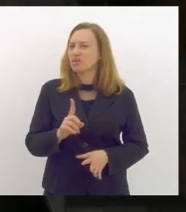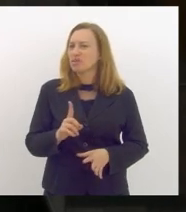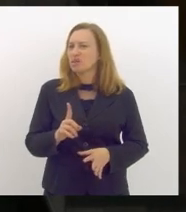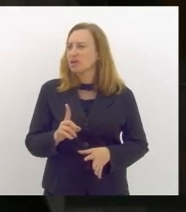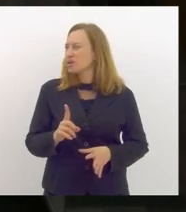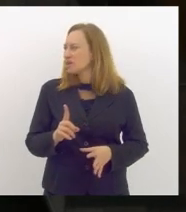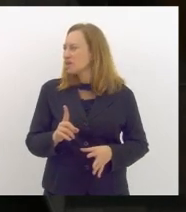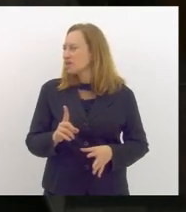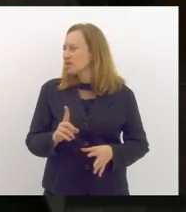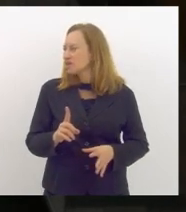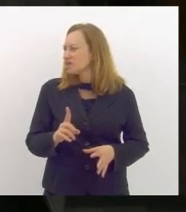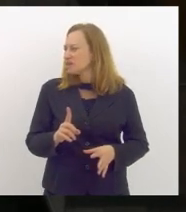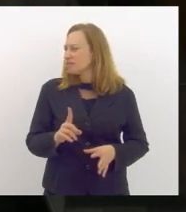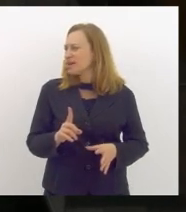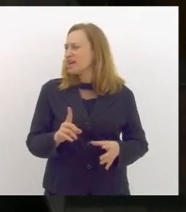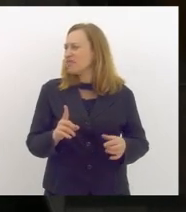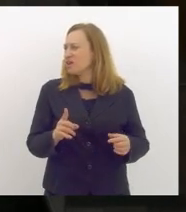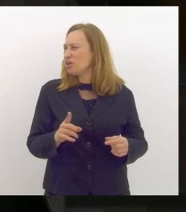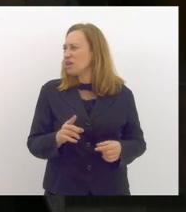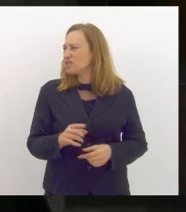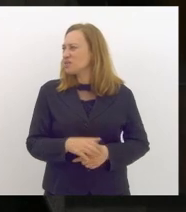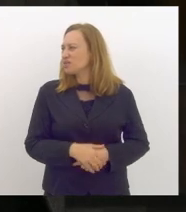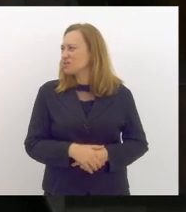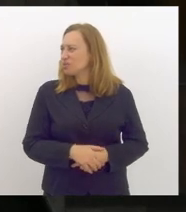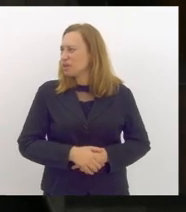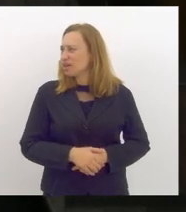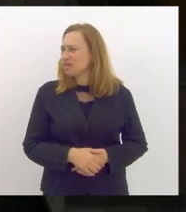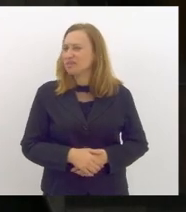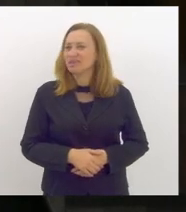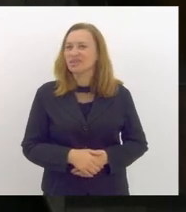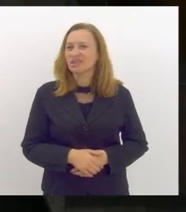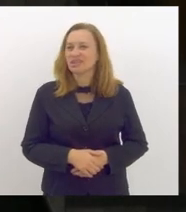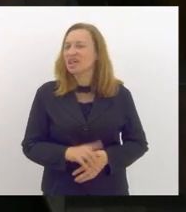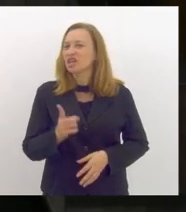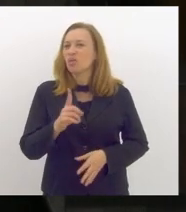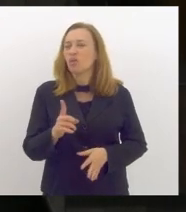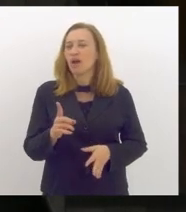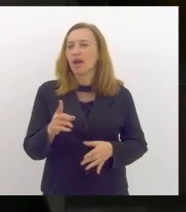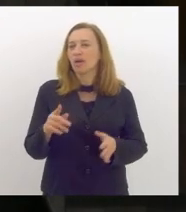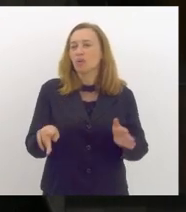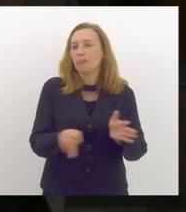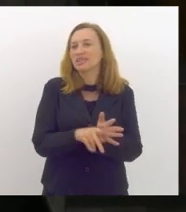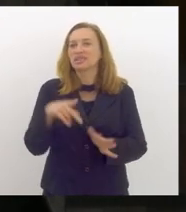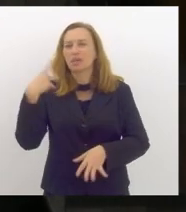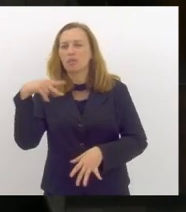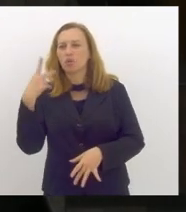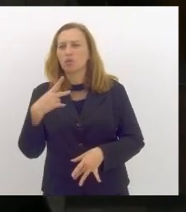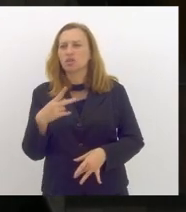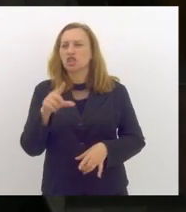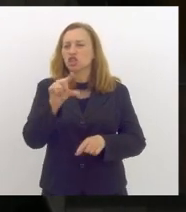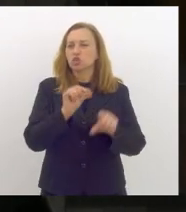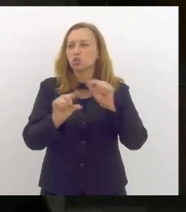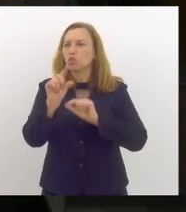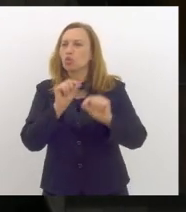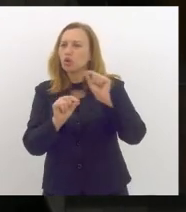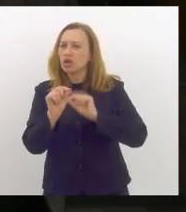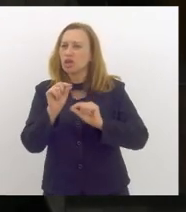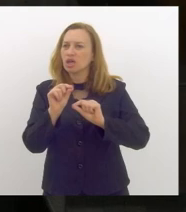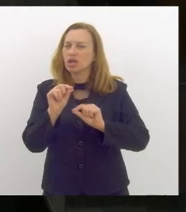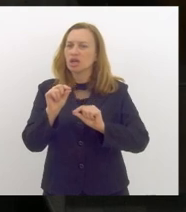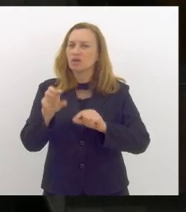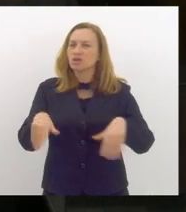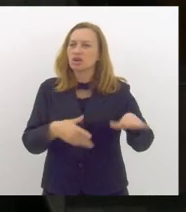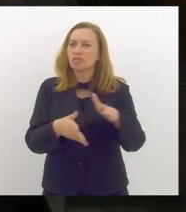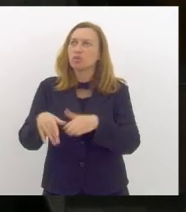isso não é da política isso não é é capaz de decidir os rumos do